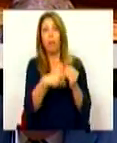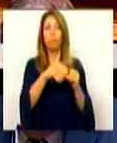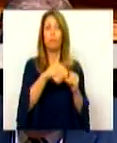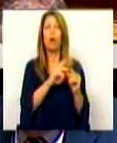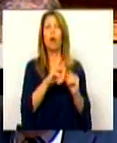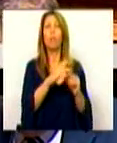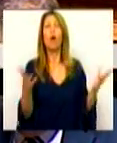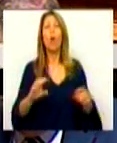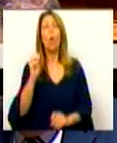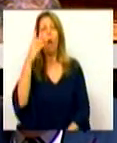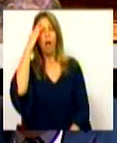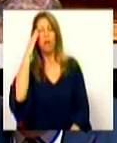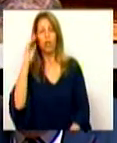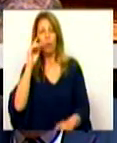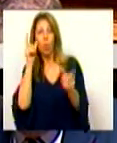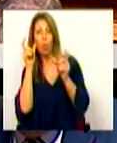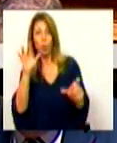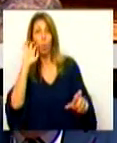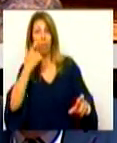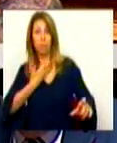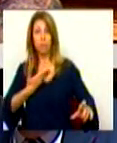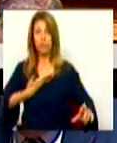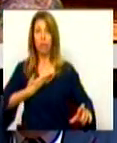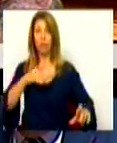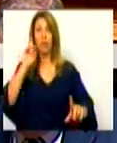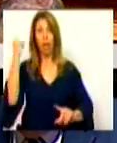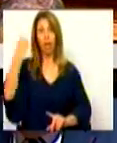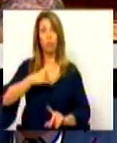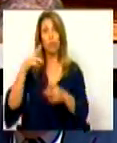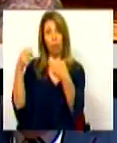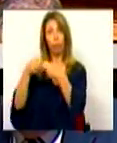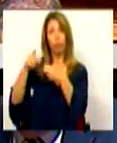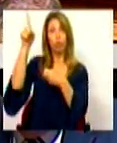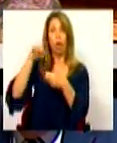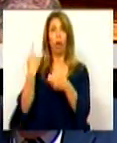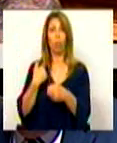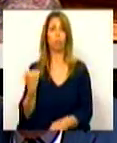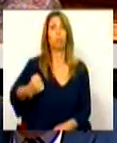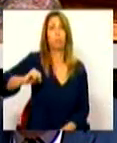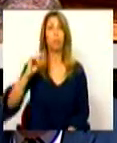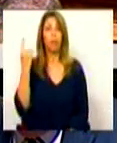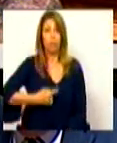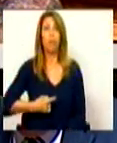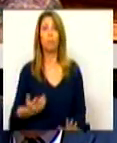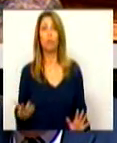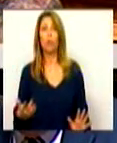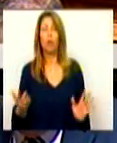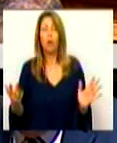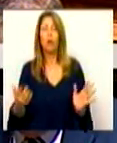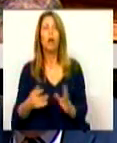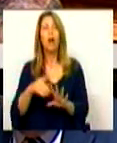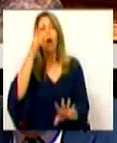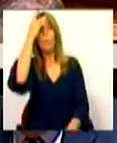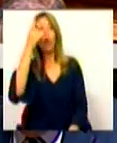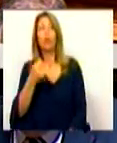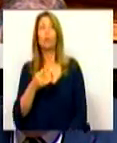que o controle da déficit e da dívida é uma imposição de Bruxelas que não devemos respeitar? Na ótica do PS, a questão das carreiras